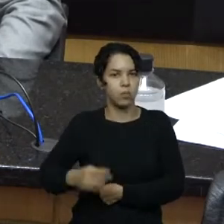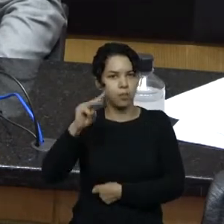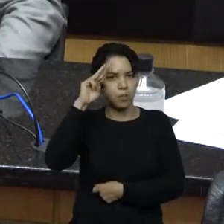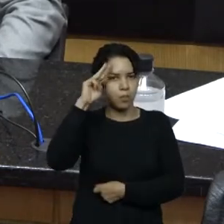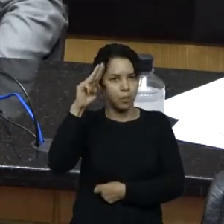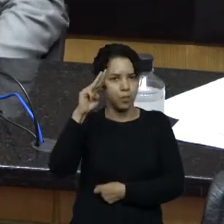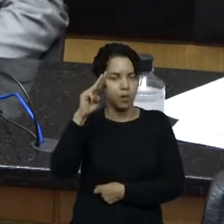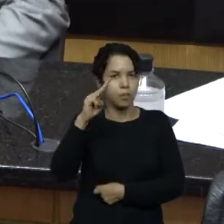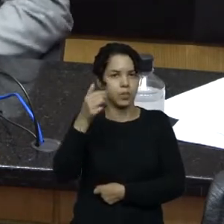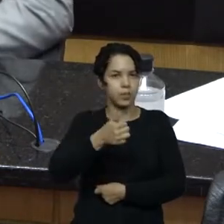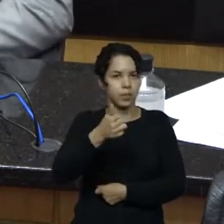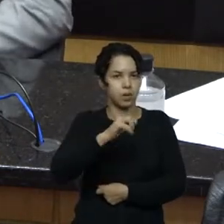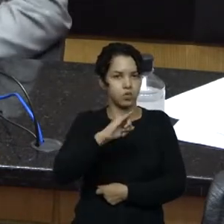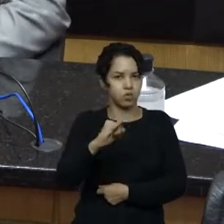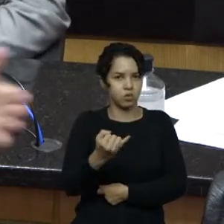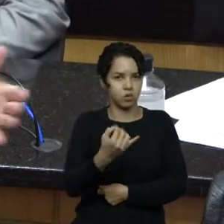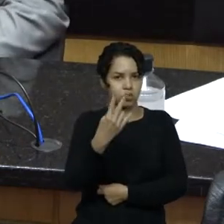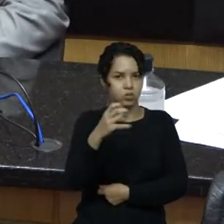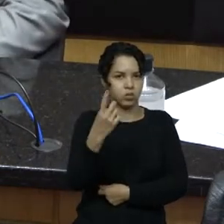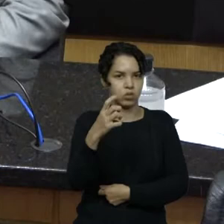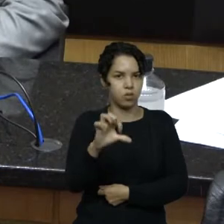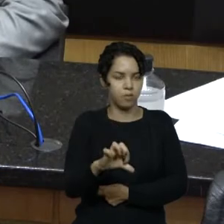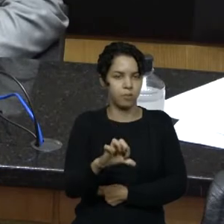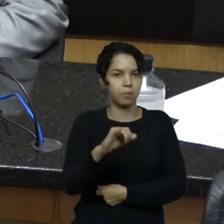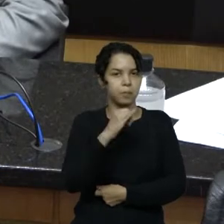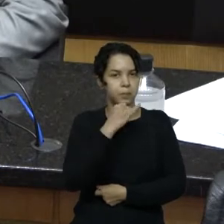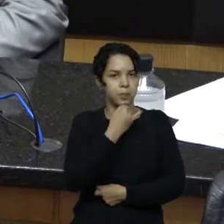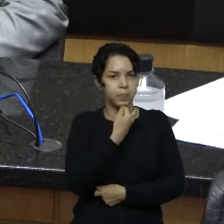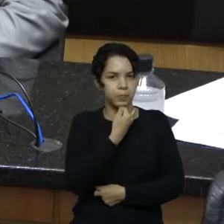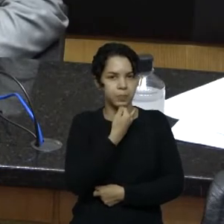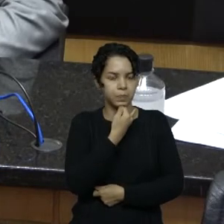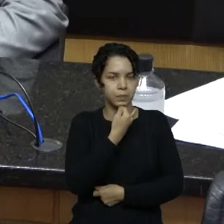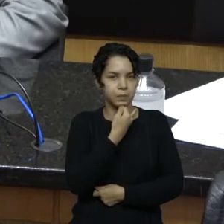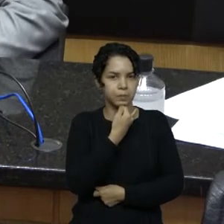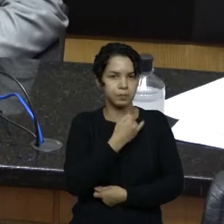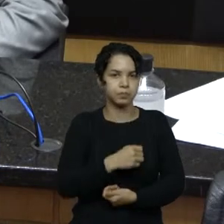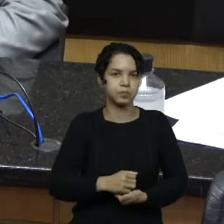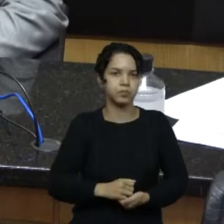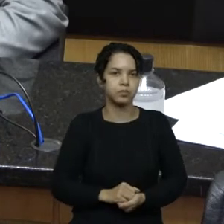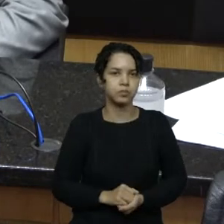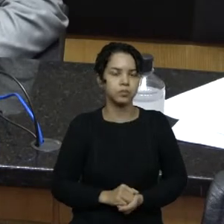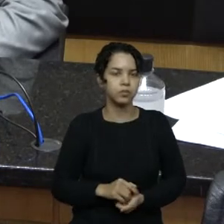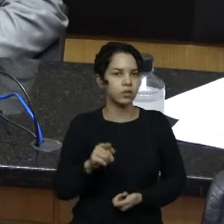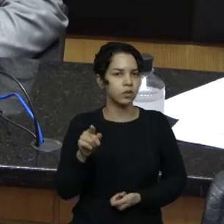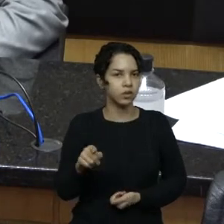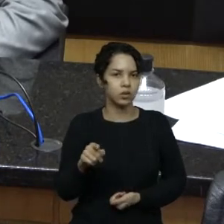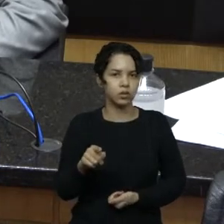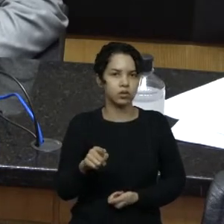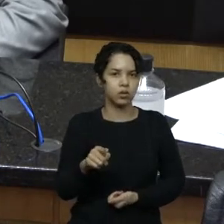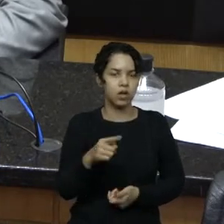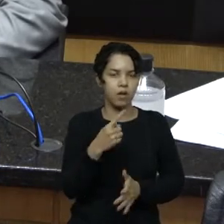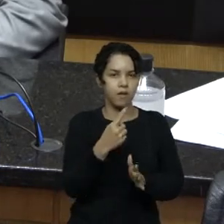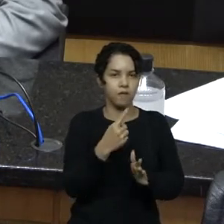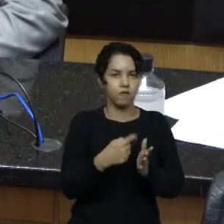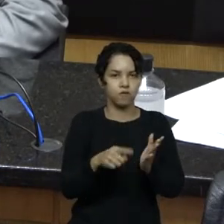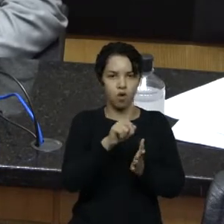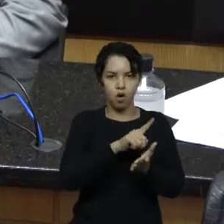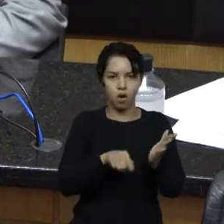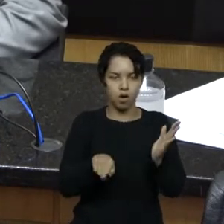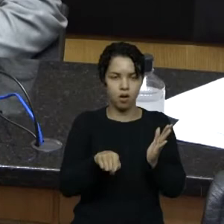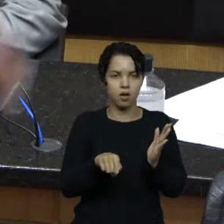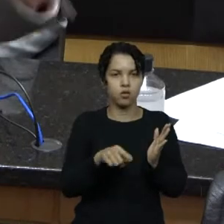2019 e infelizmente e ele não quis rebocar os dois decretos